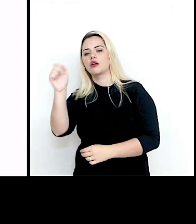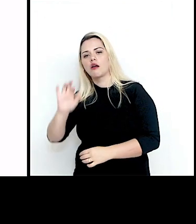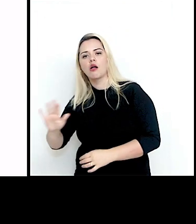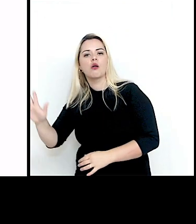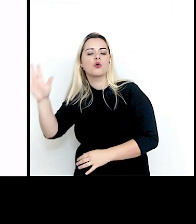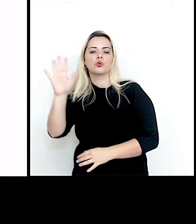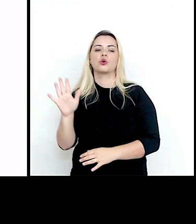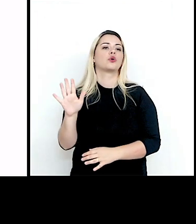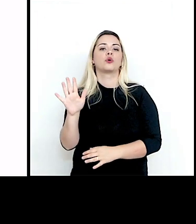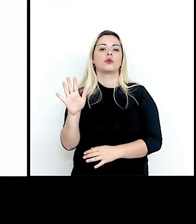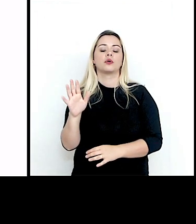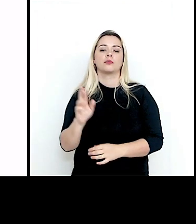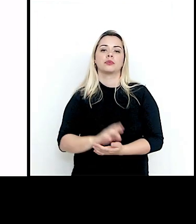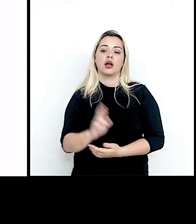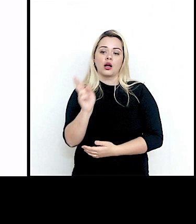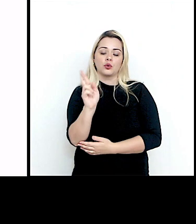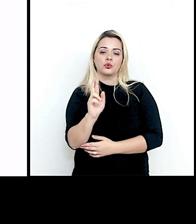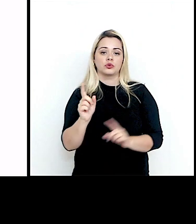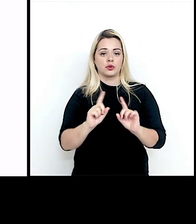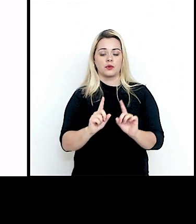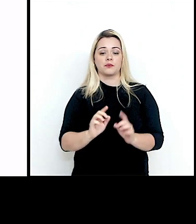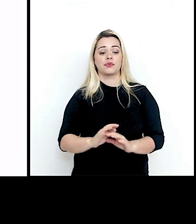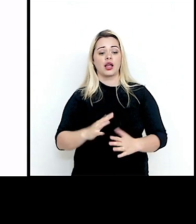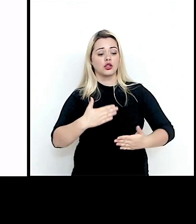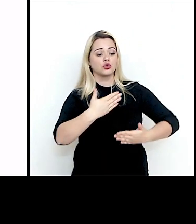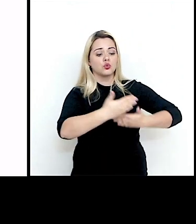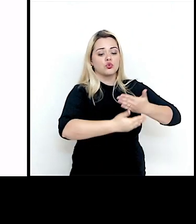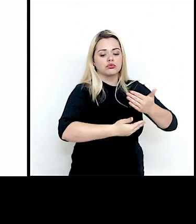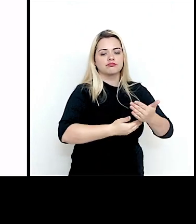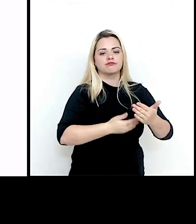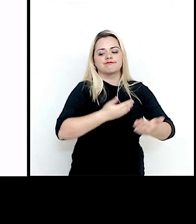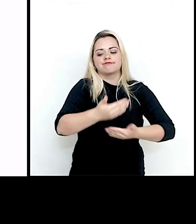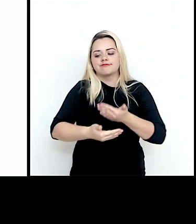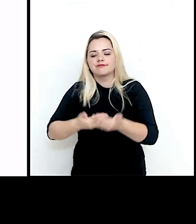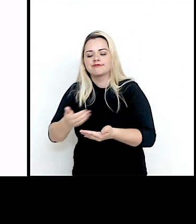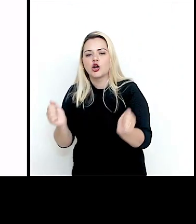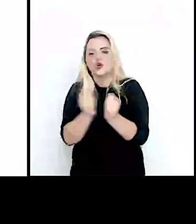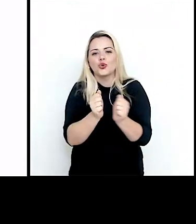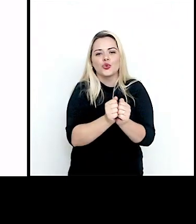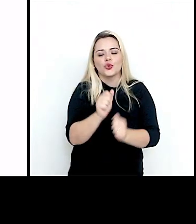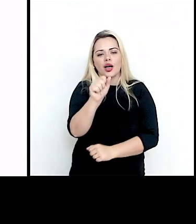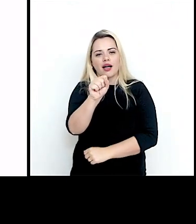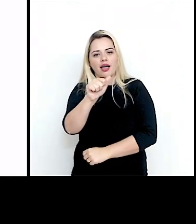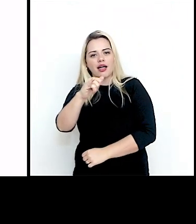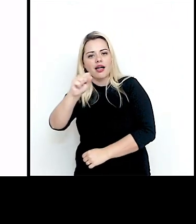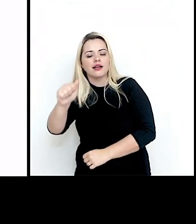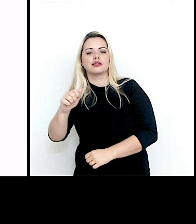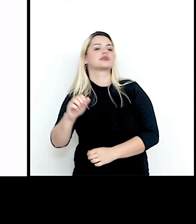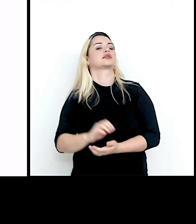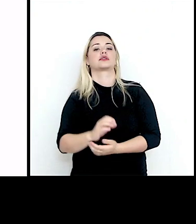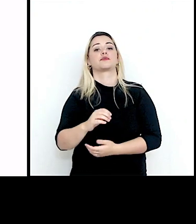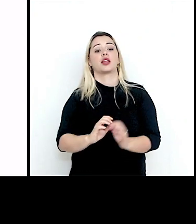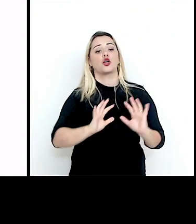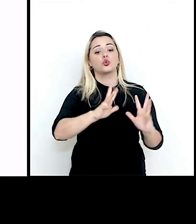o aqui todo Ásia Central é a integração da Ásia Central né dos países entre